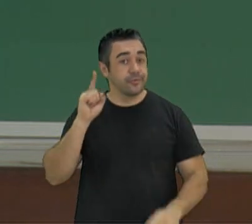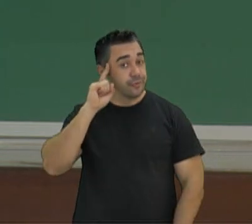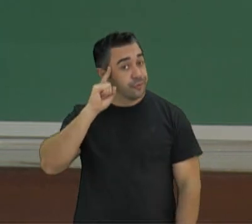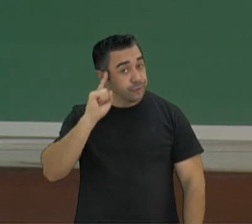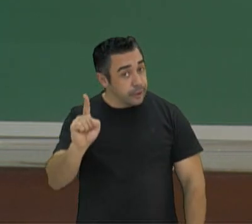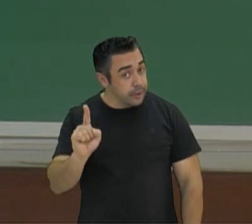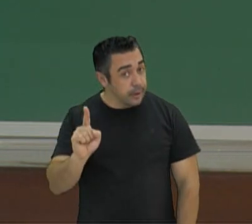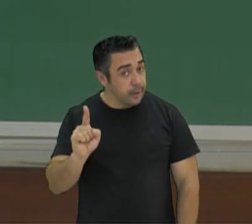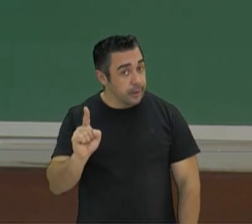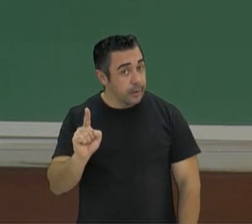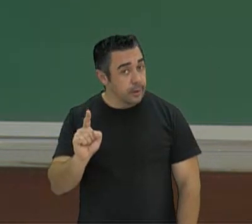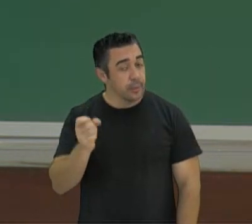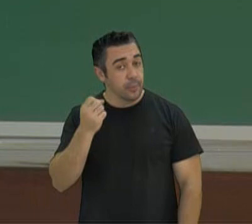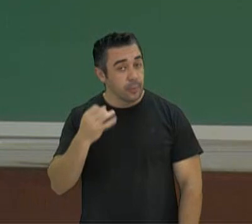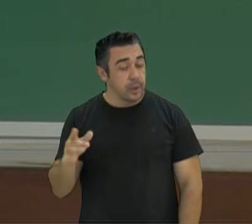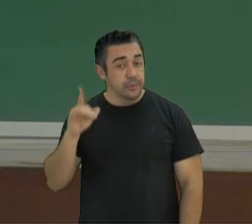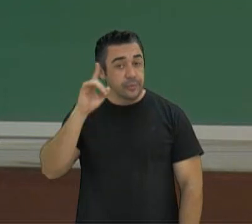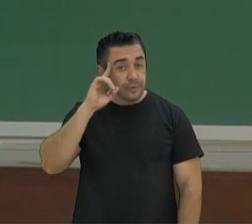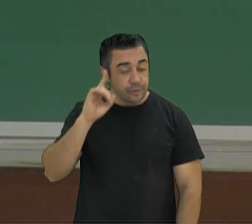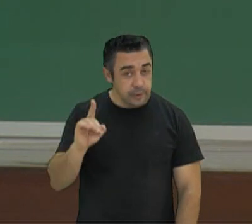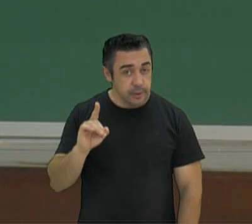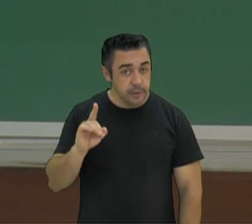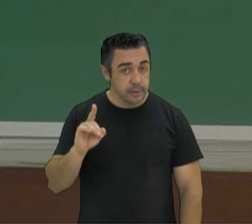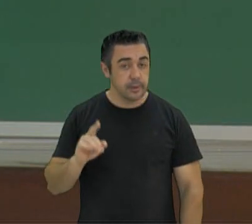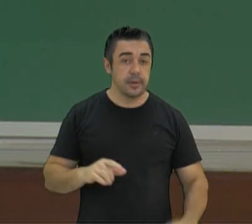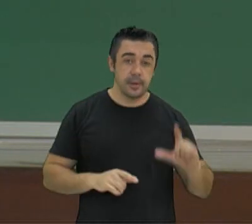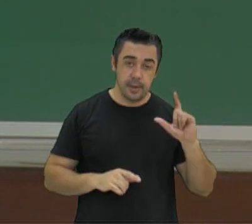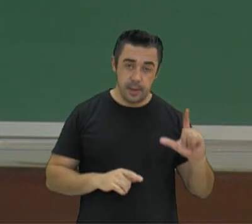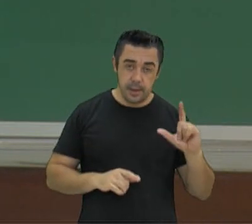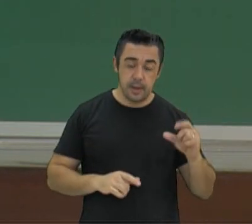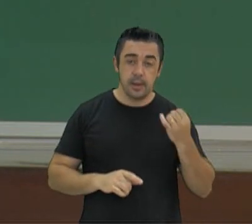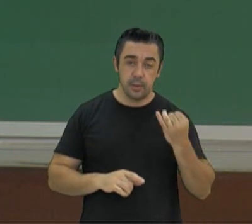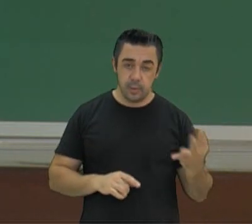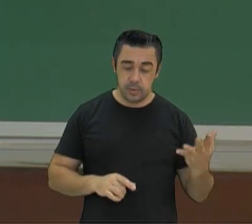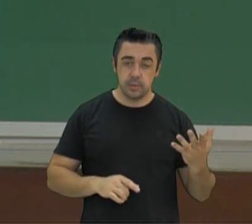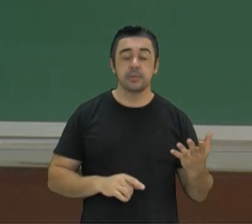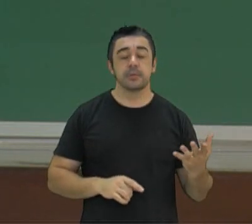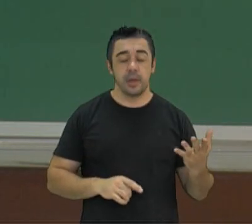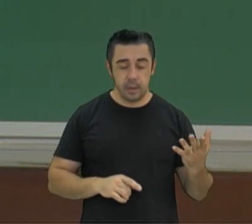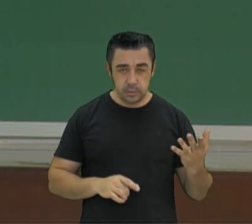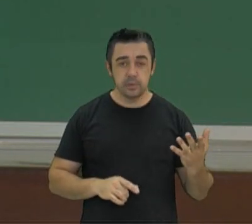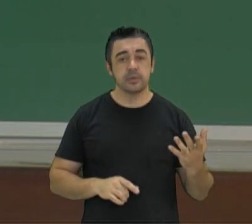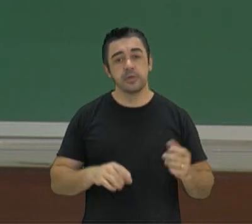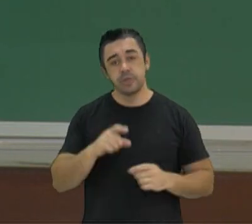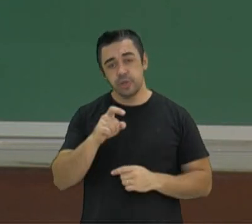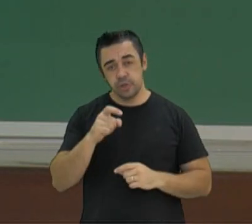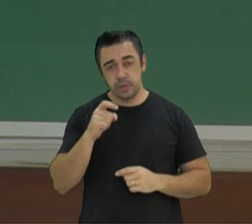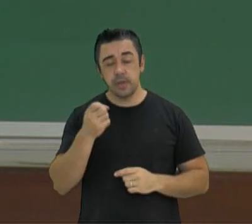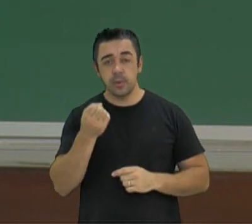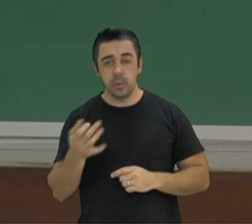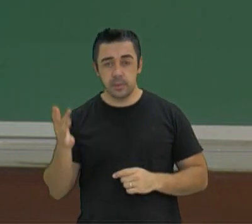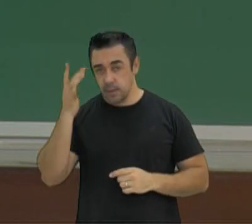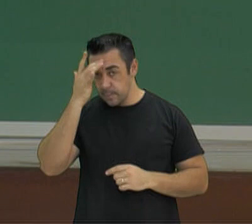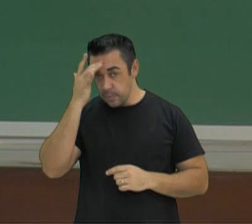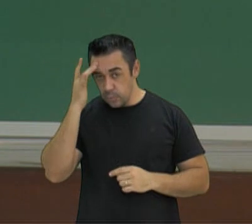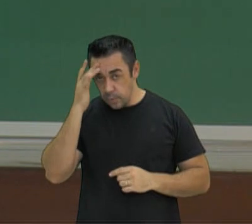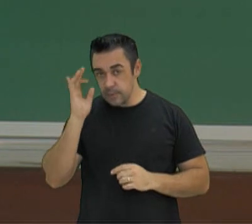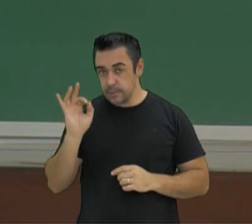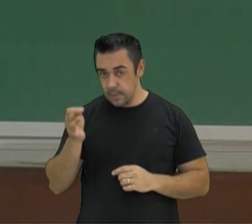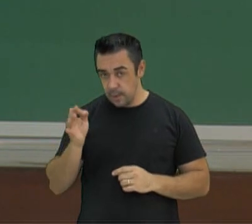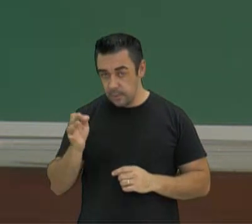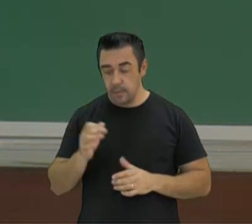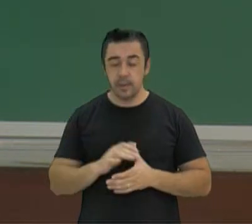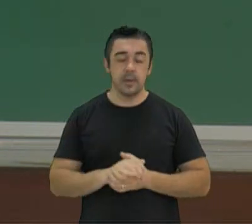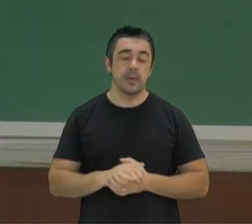para dia, produção diária de lixo. L é a quantidade de lixo produzido, x é a quantidade de pessoas,